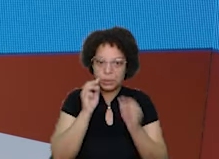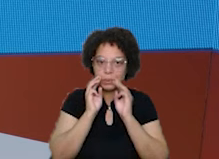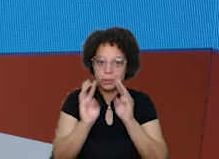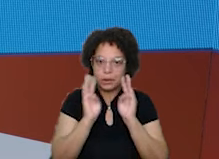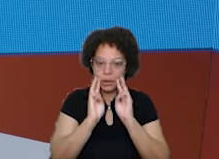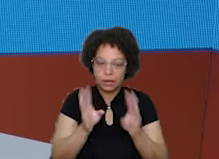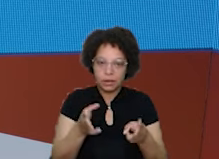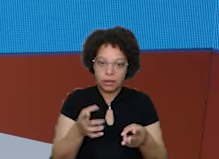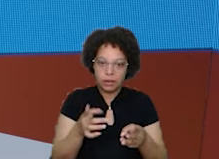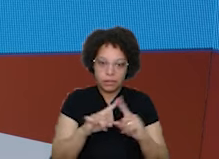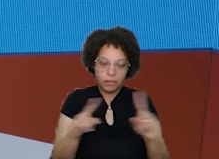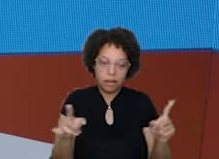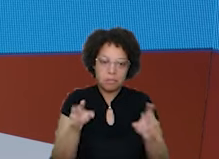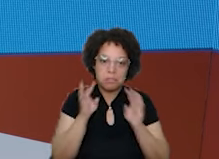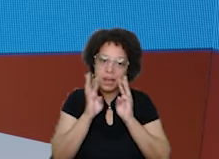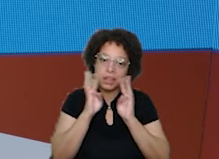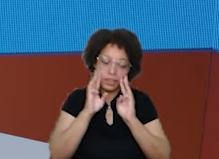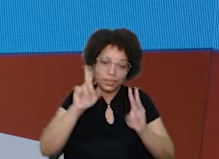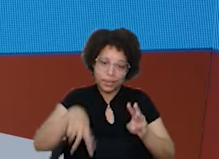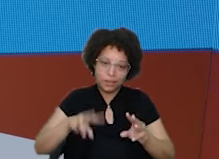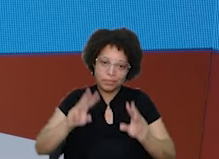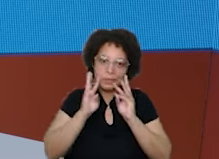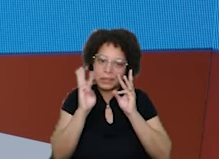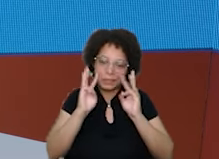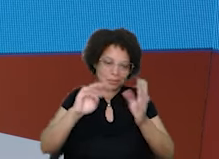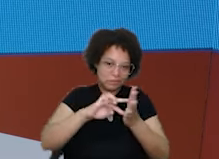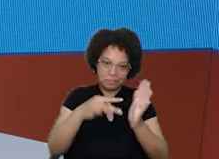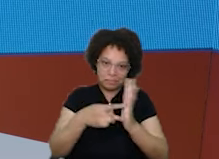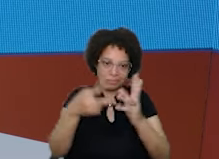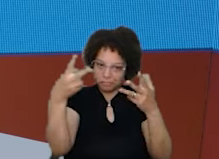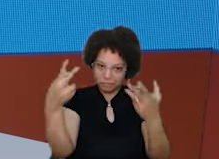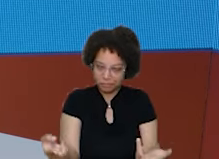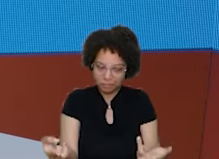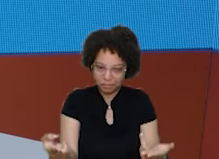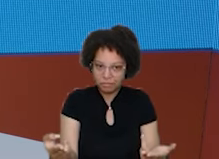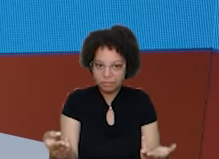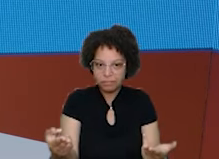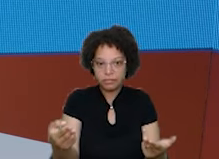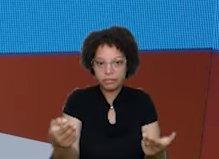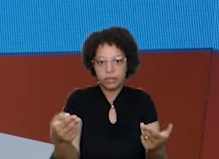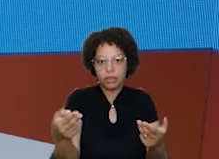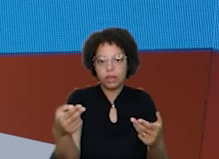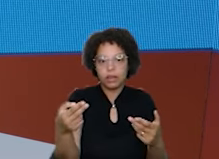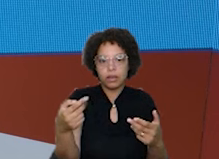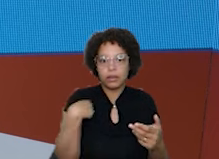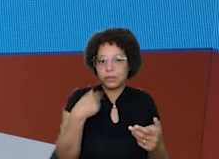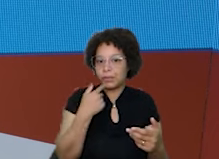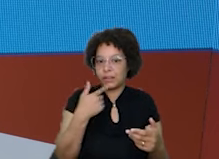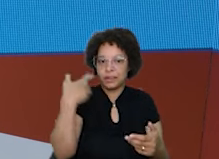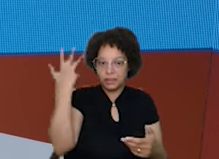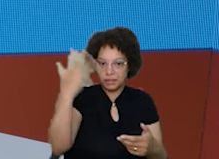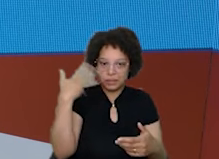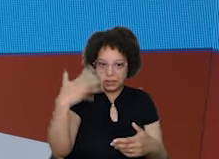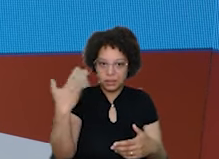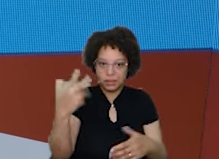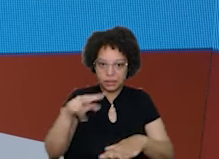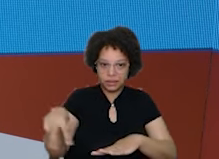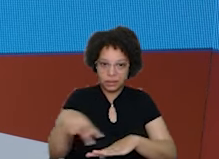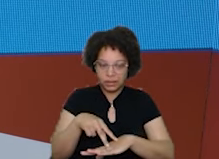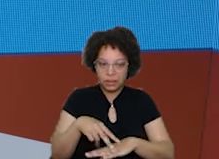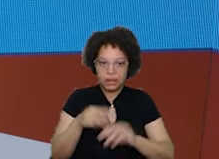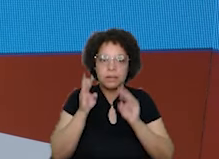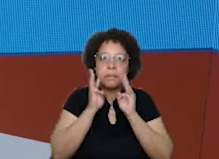digital é marketing é marketing né a base eu lembro a primeira vez que eu falei uma palestra marketing digital não existe o cente quase abriu uma